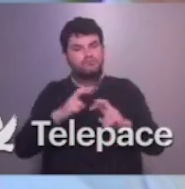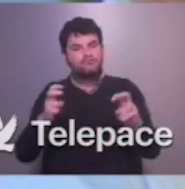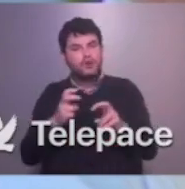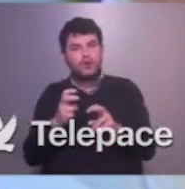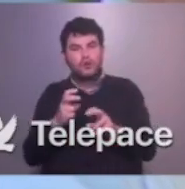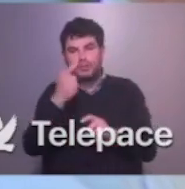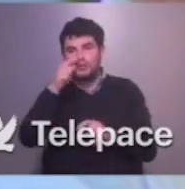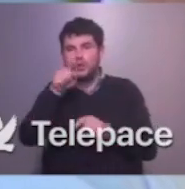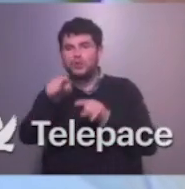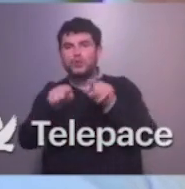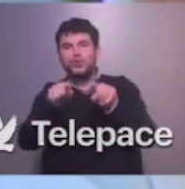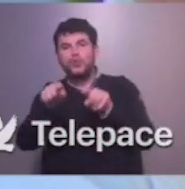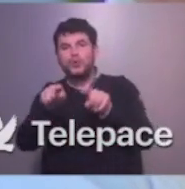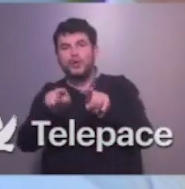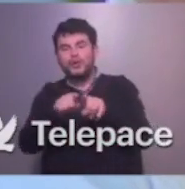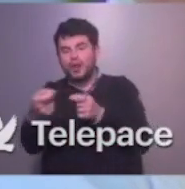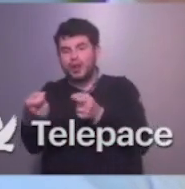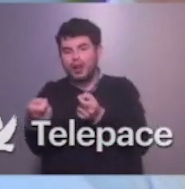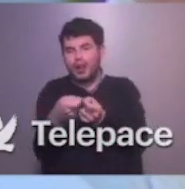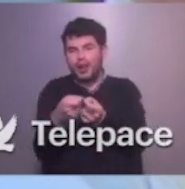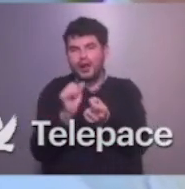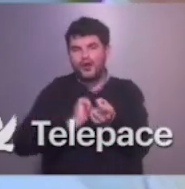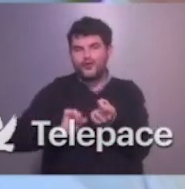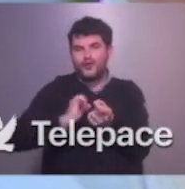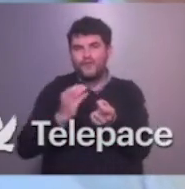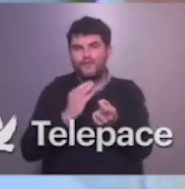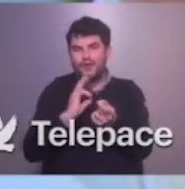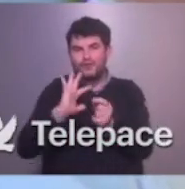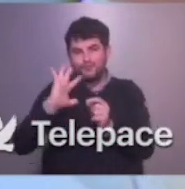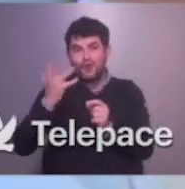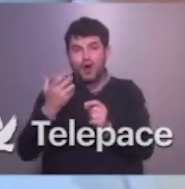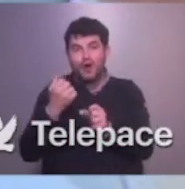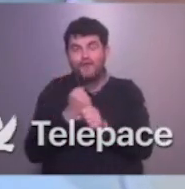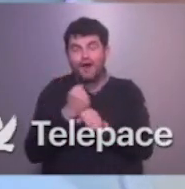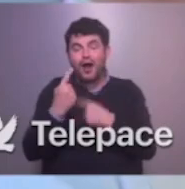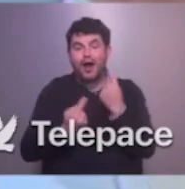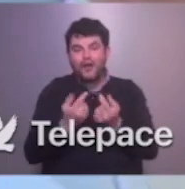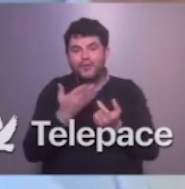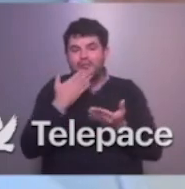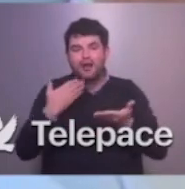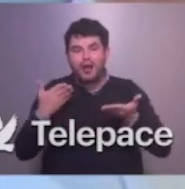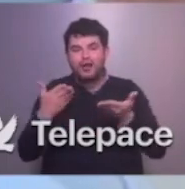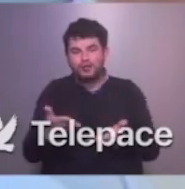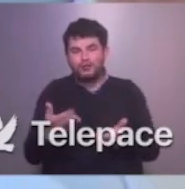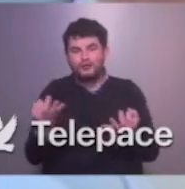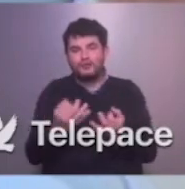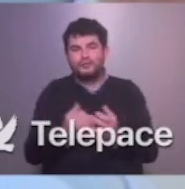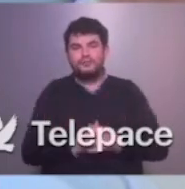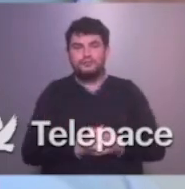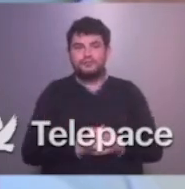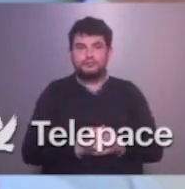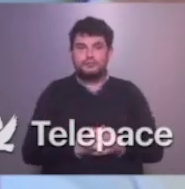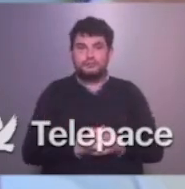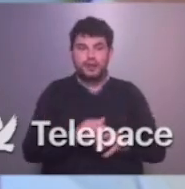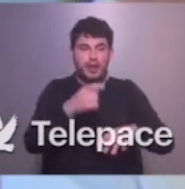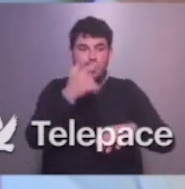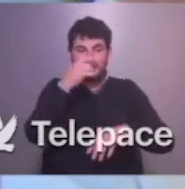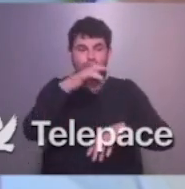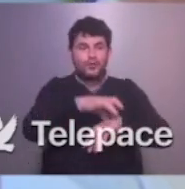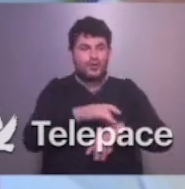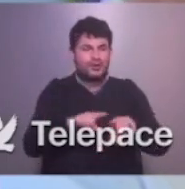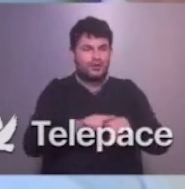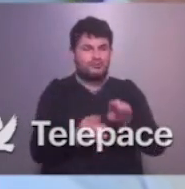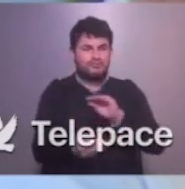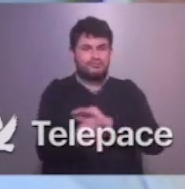Descobrimos que o outro é o nosso próximo quando fazemos algo por ele. O doente é um